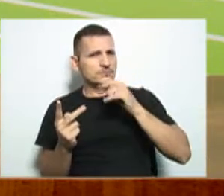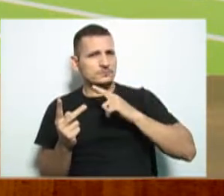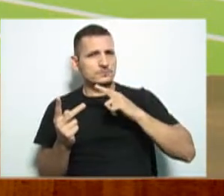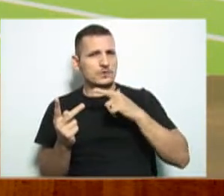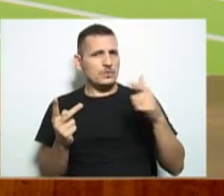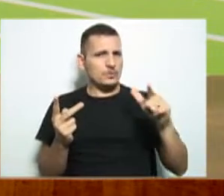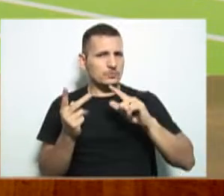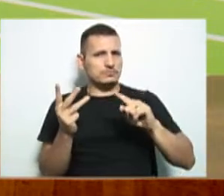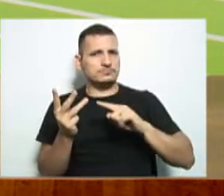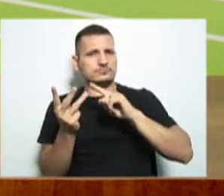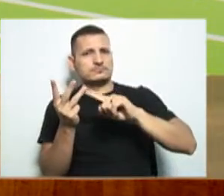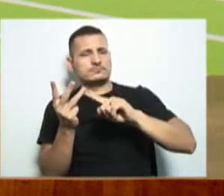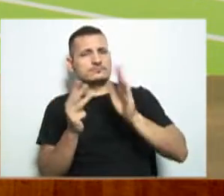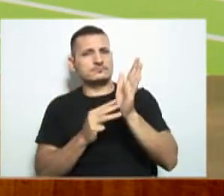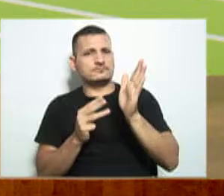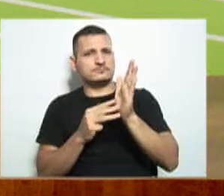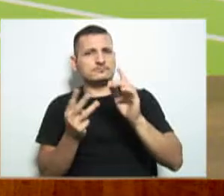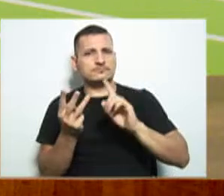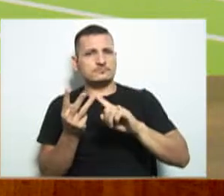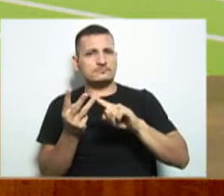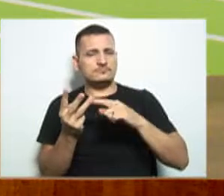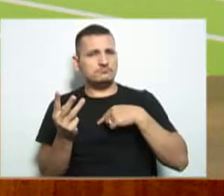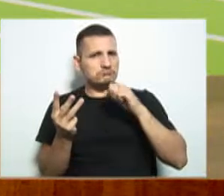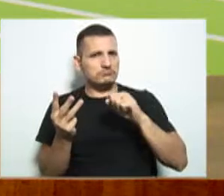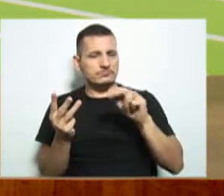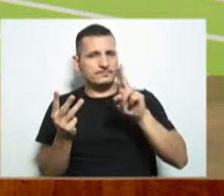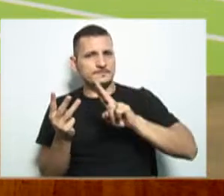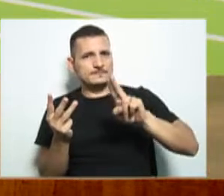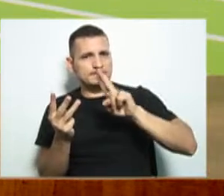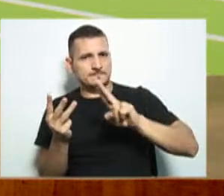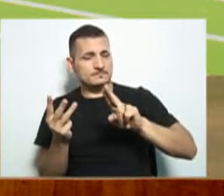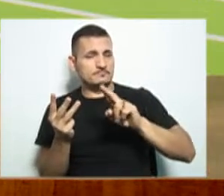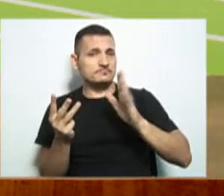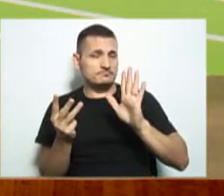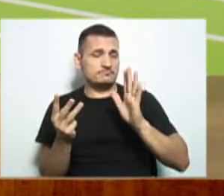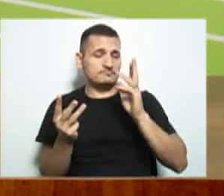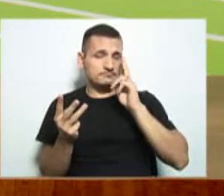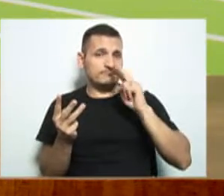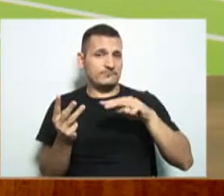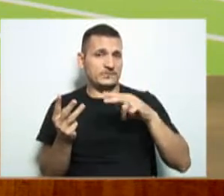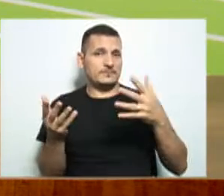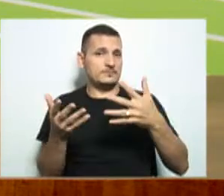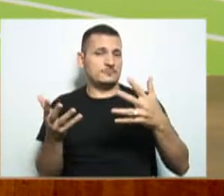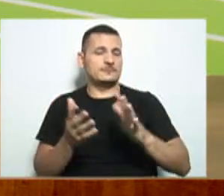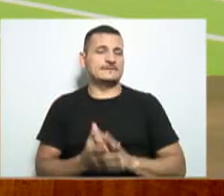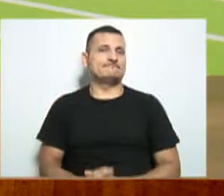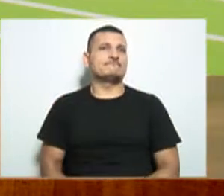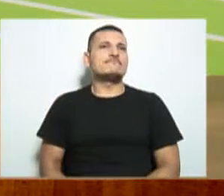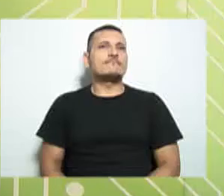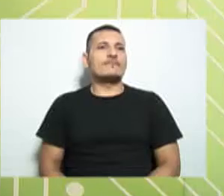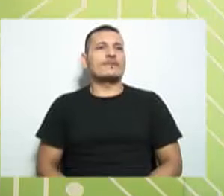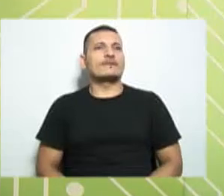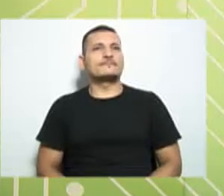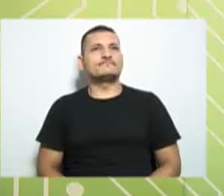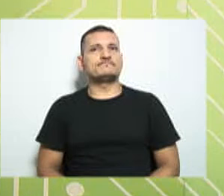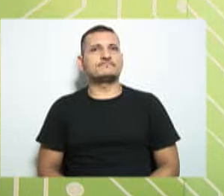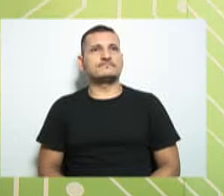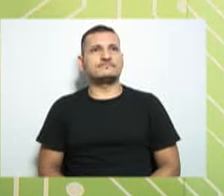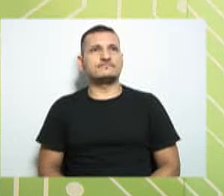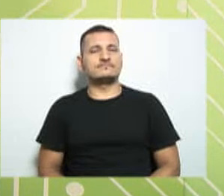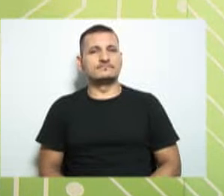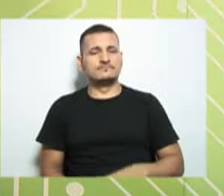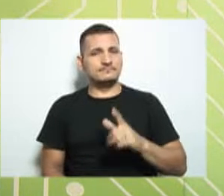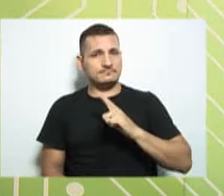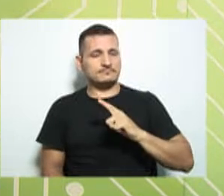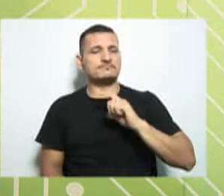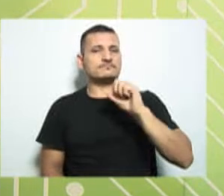outro método que eu posso utilizar? É isso que nós vamos ver agora. Vamos lá. Existe sim um